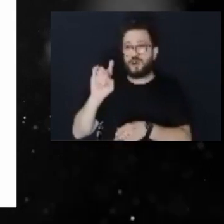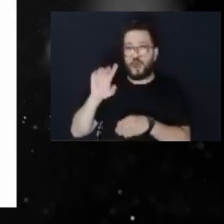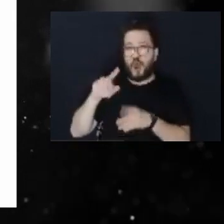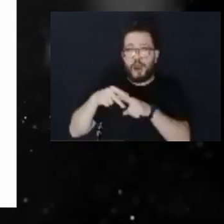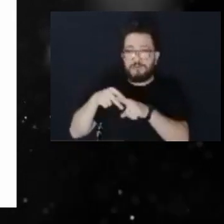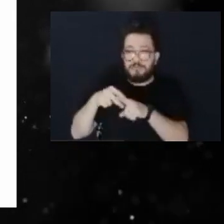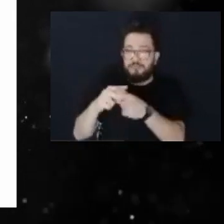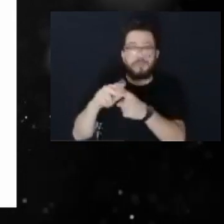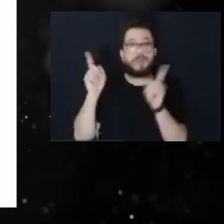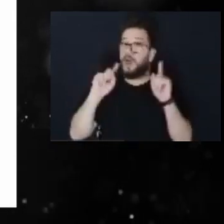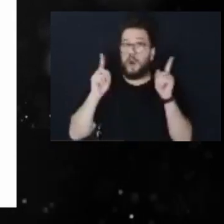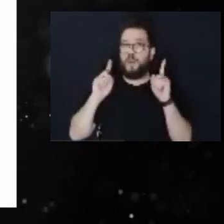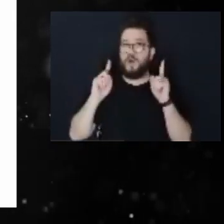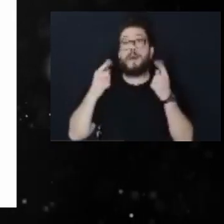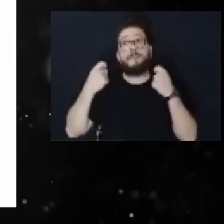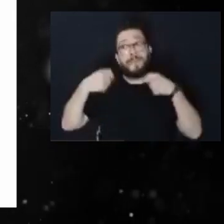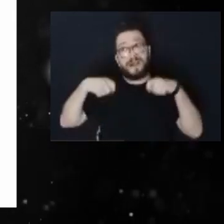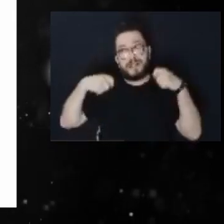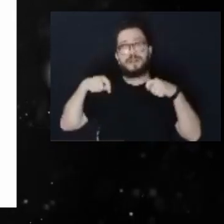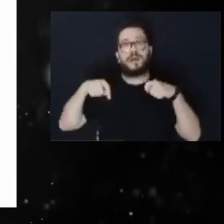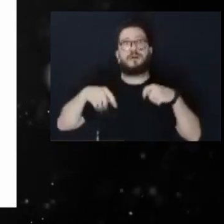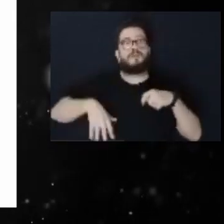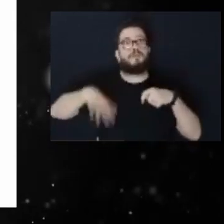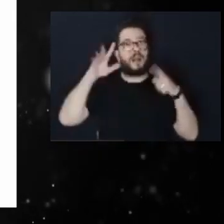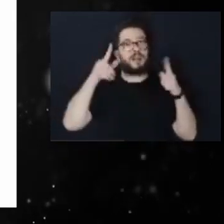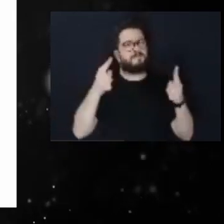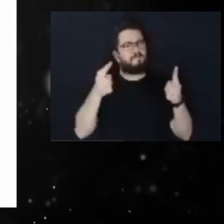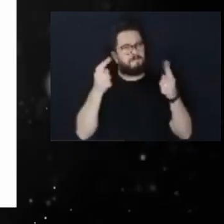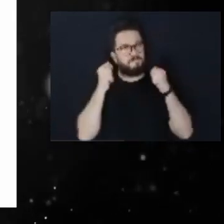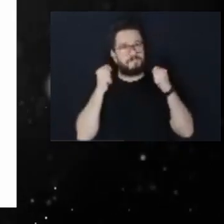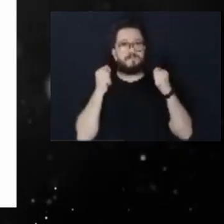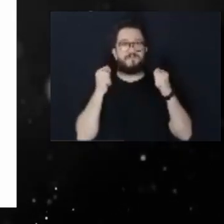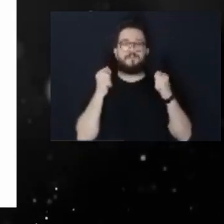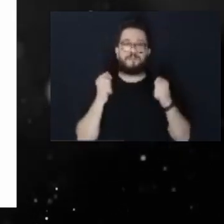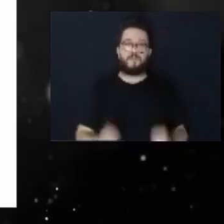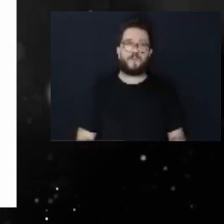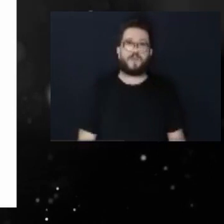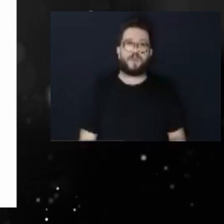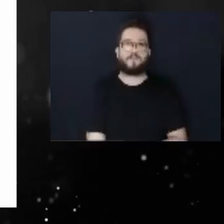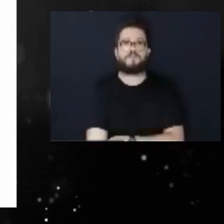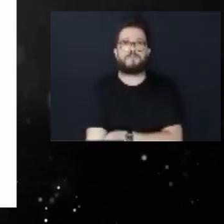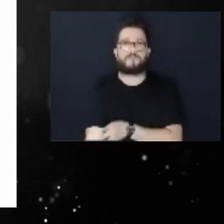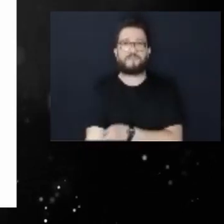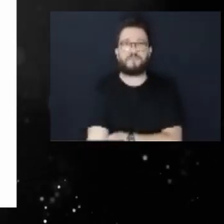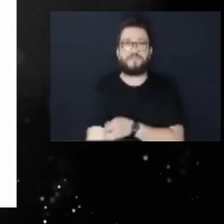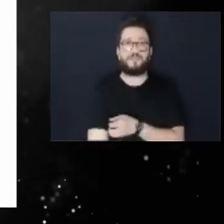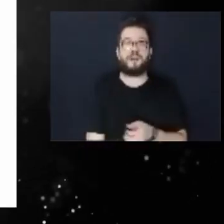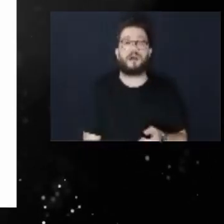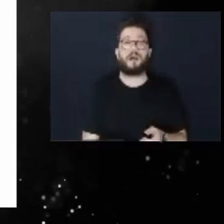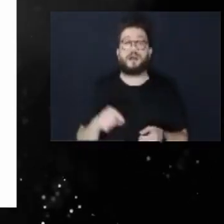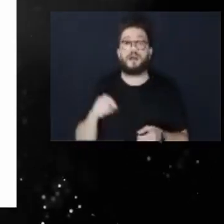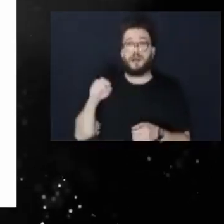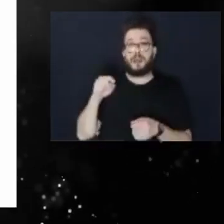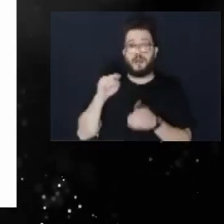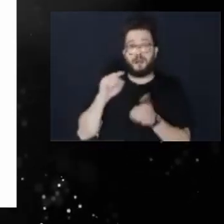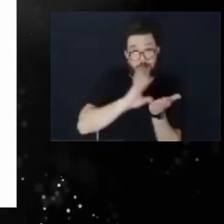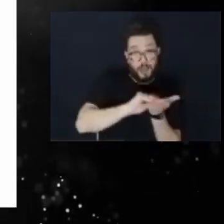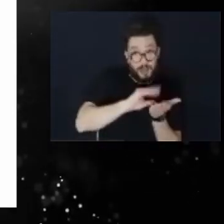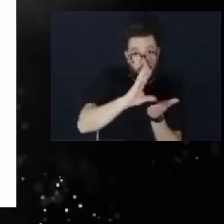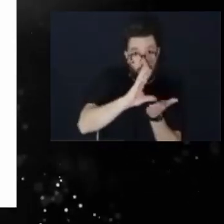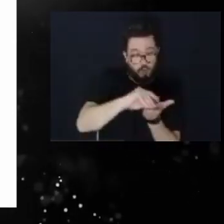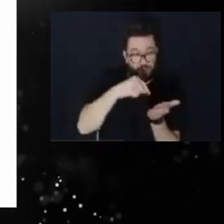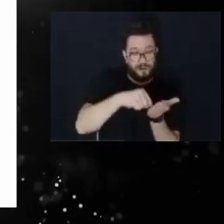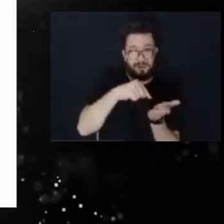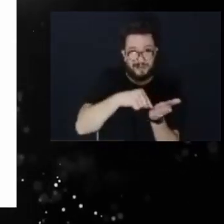que já estão sendo feitas. Eu gostaria de deixar claro que para nenhuma dessas cidades os dados do modelo CEIR mostram que